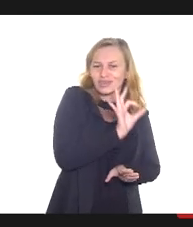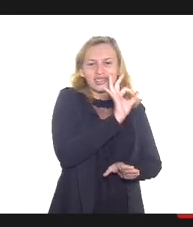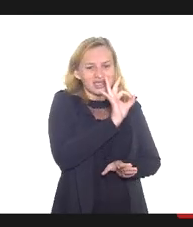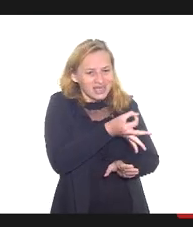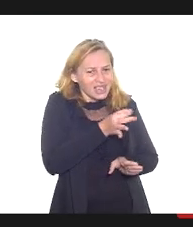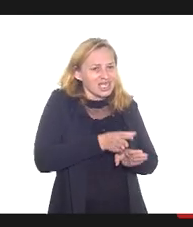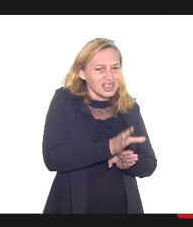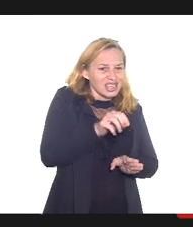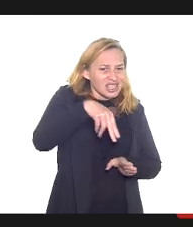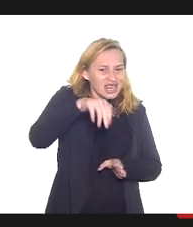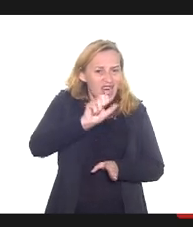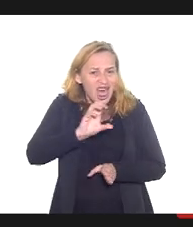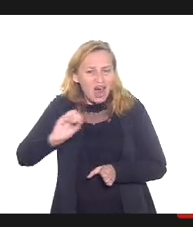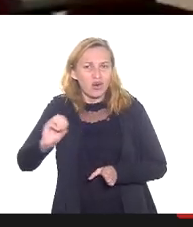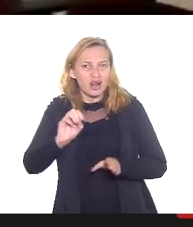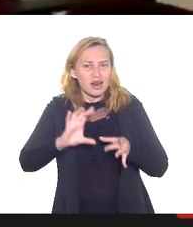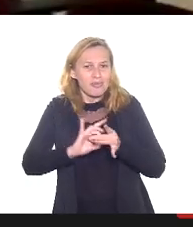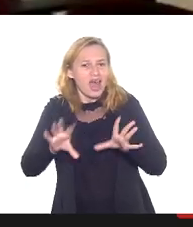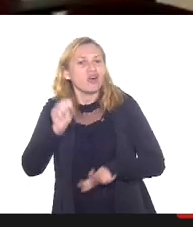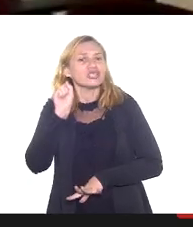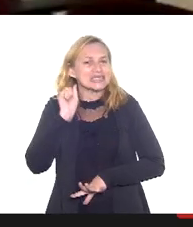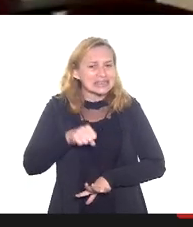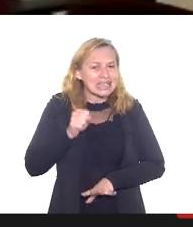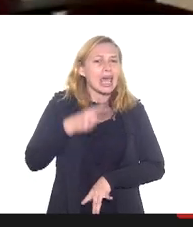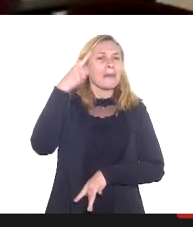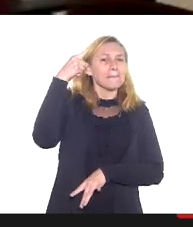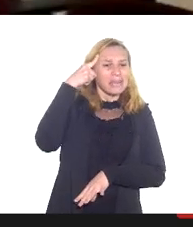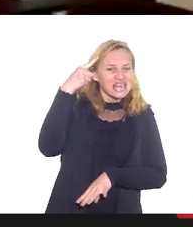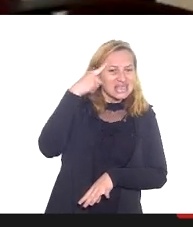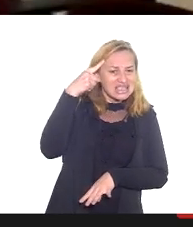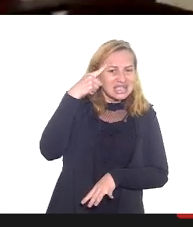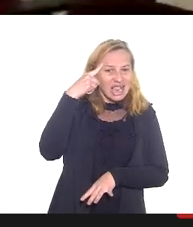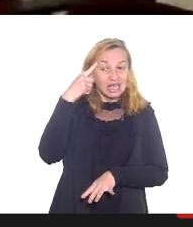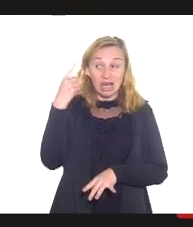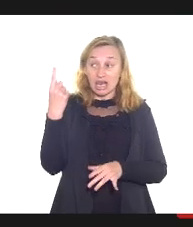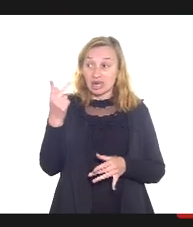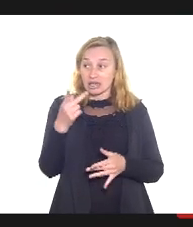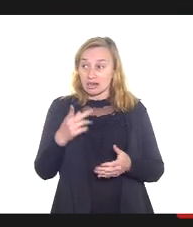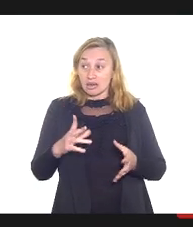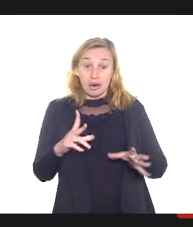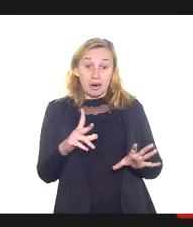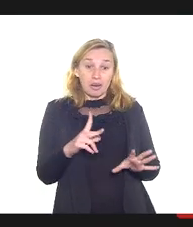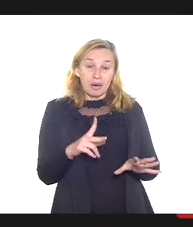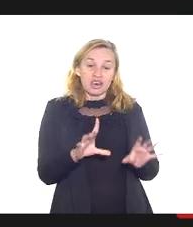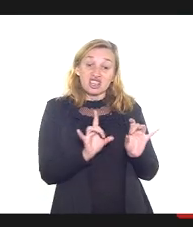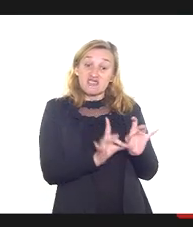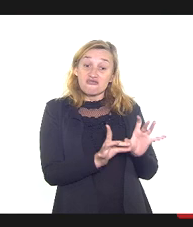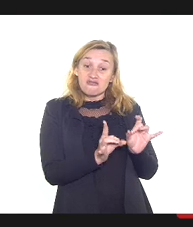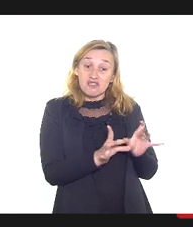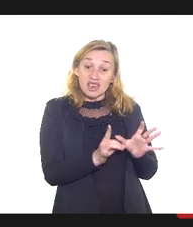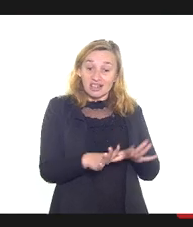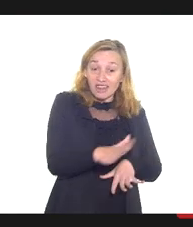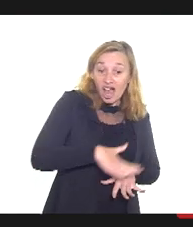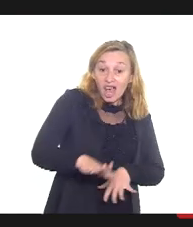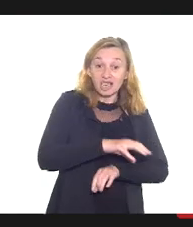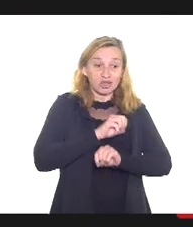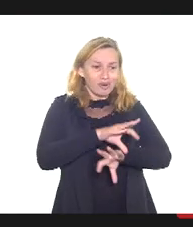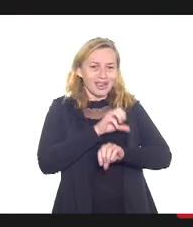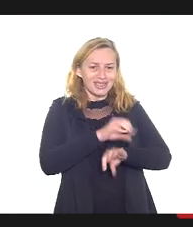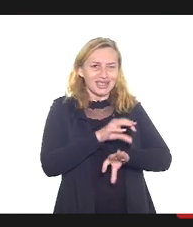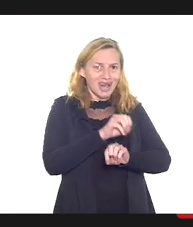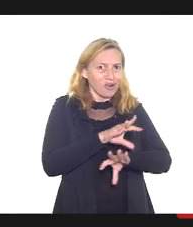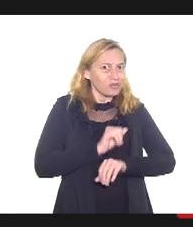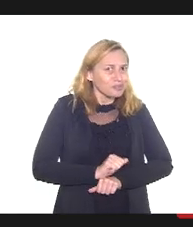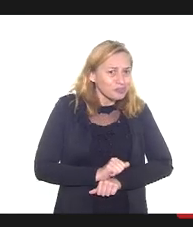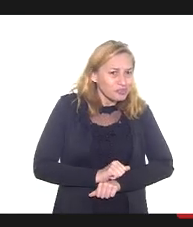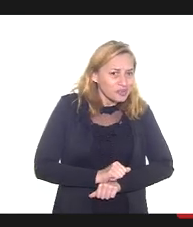orientação neoliberal, sim, né, pensado pelos privatistas da educação, estava